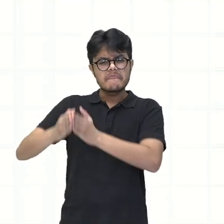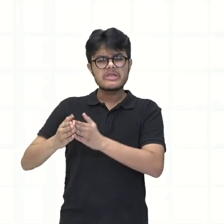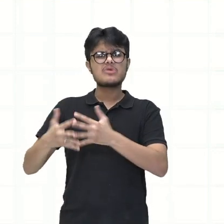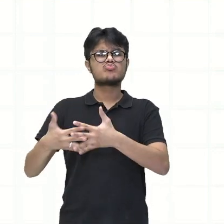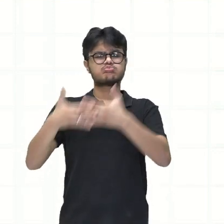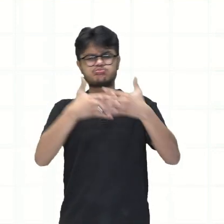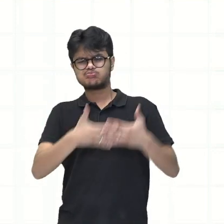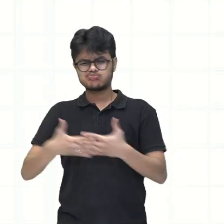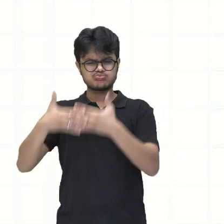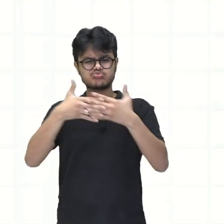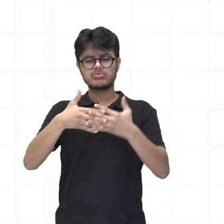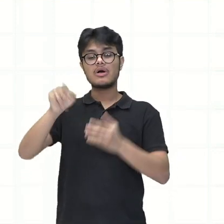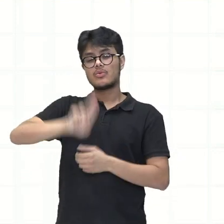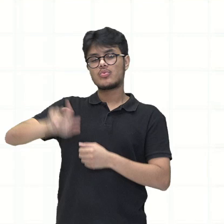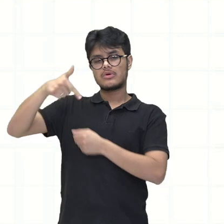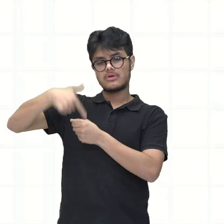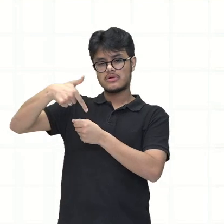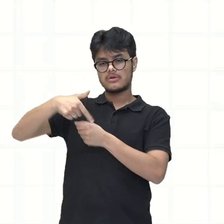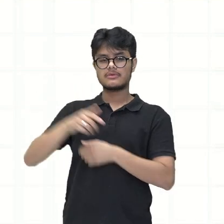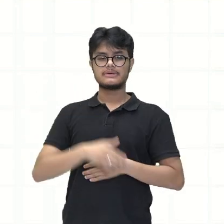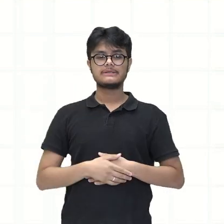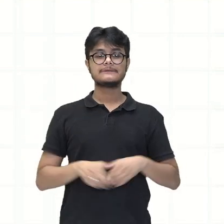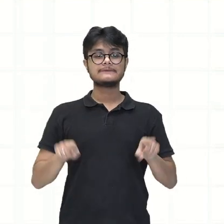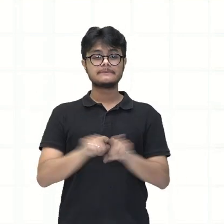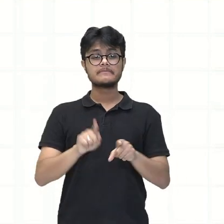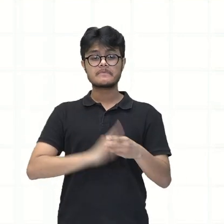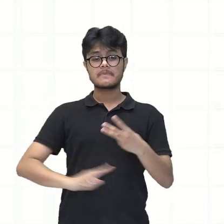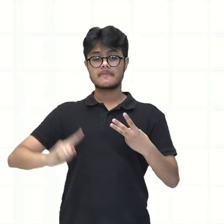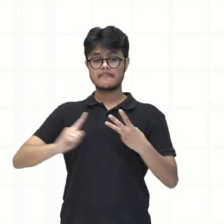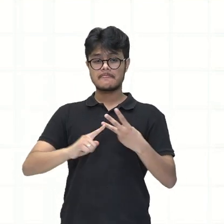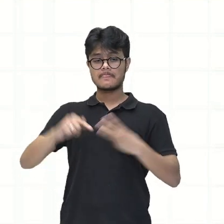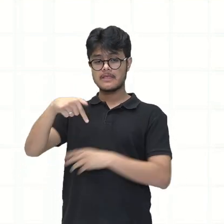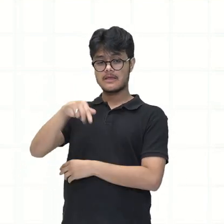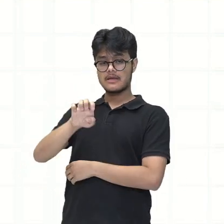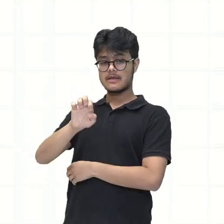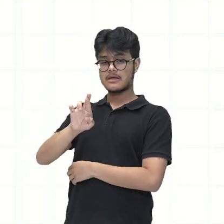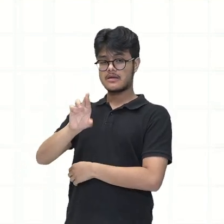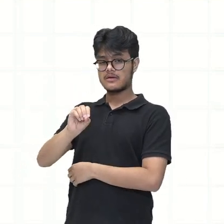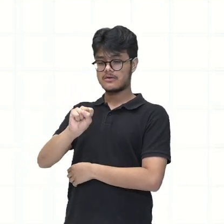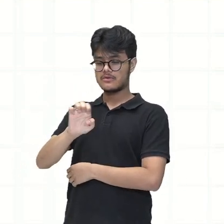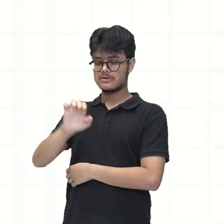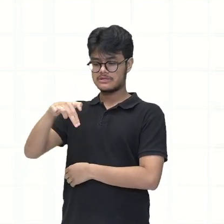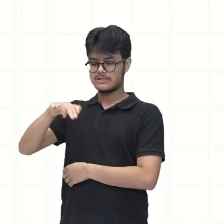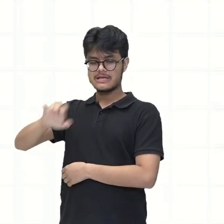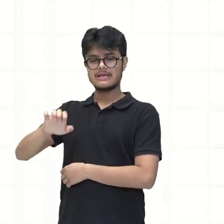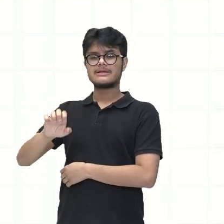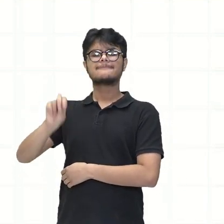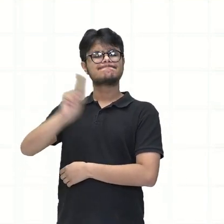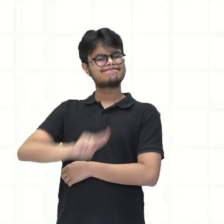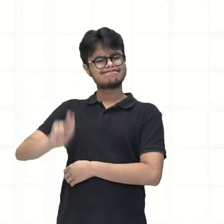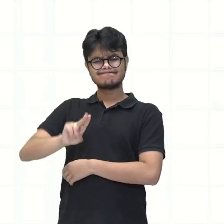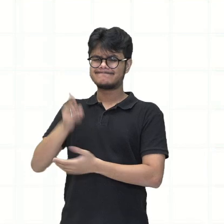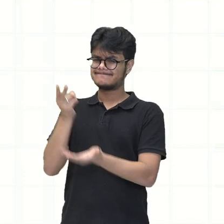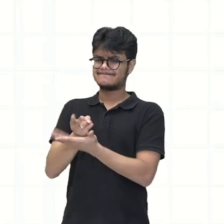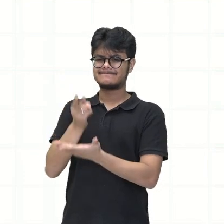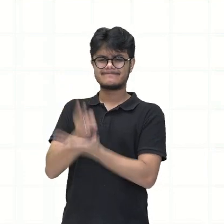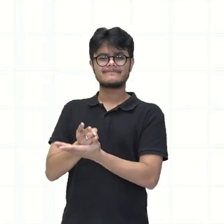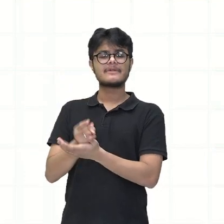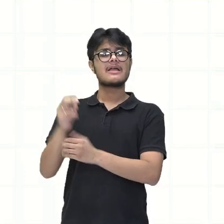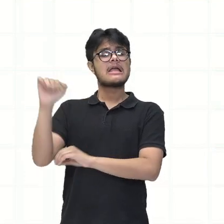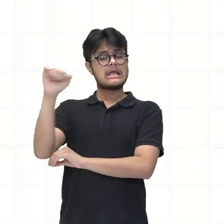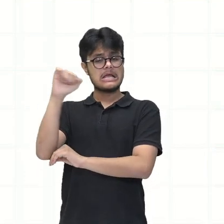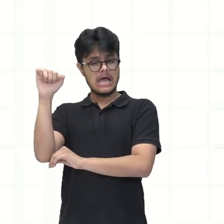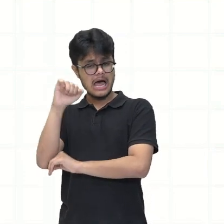né? E temos aí a utilização do querosene também. Esses combustíveis são amplamente utilizados em